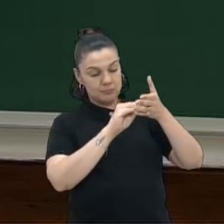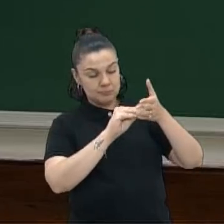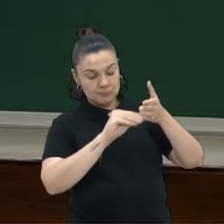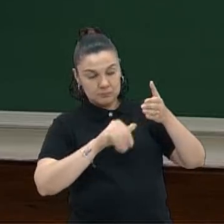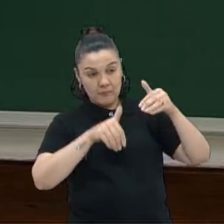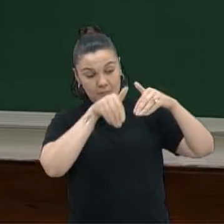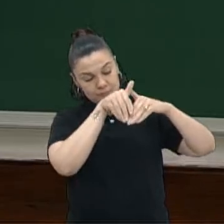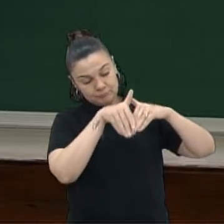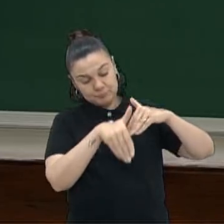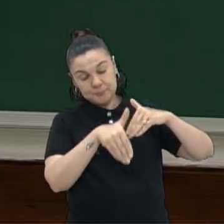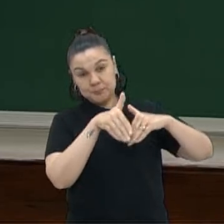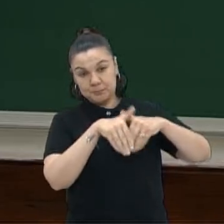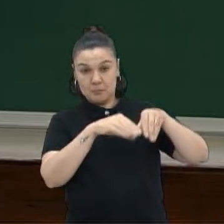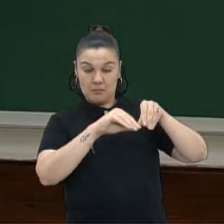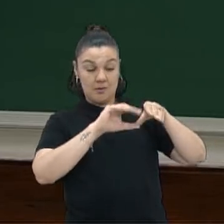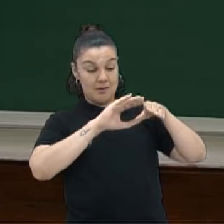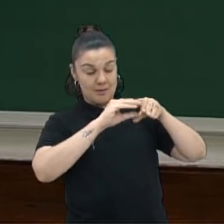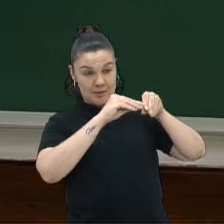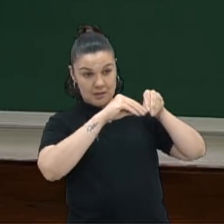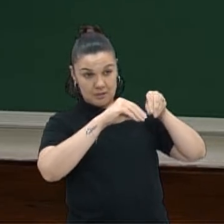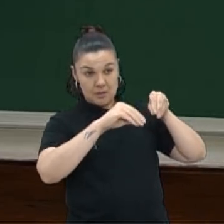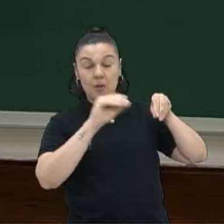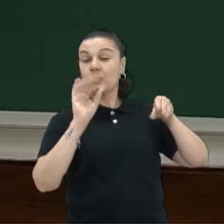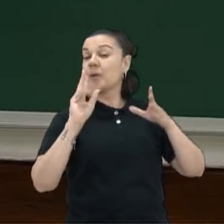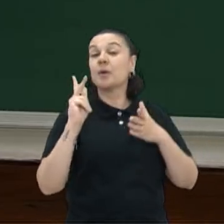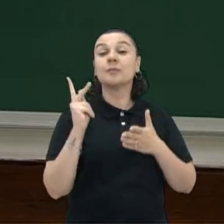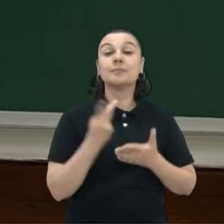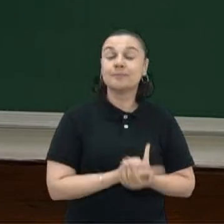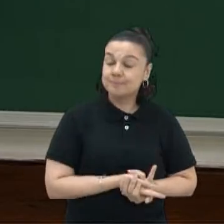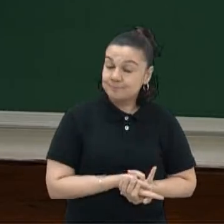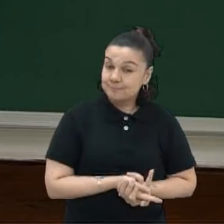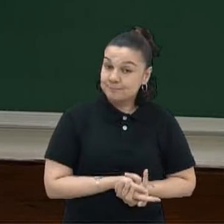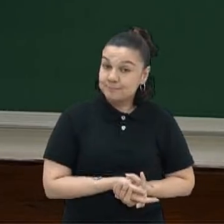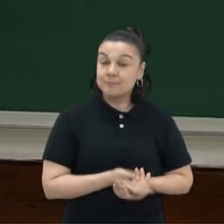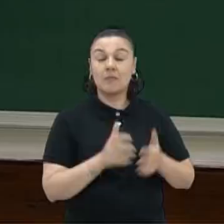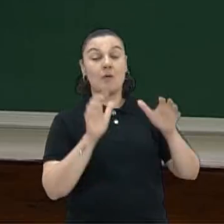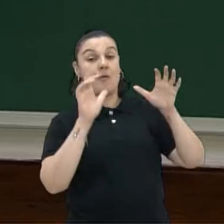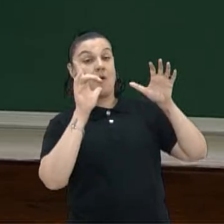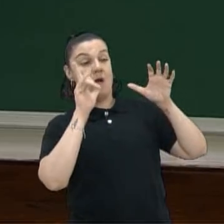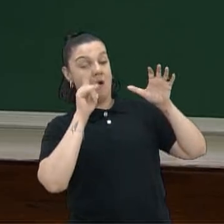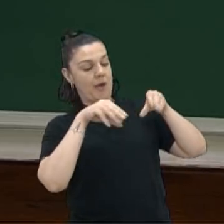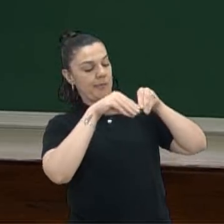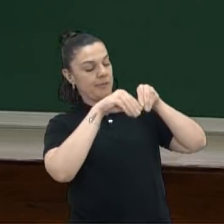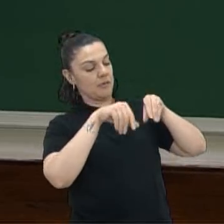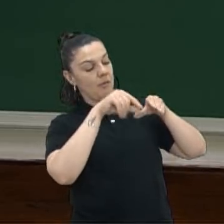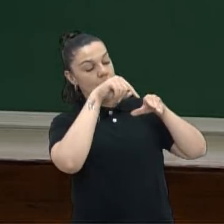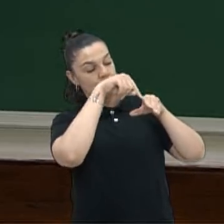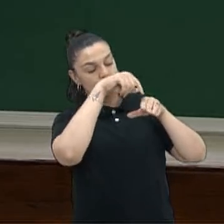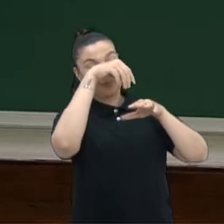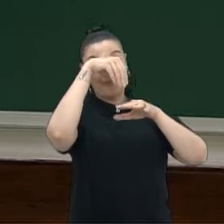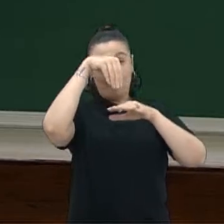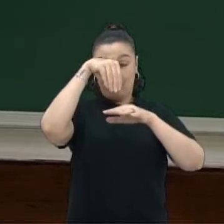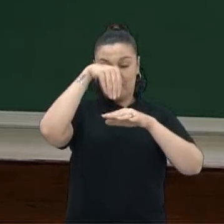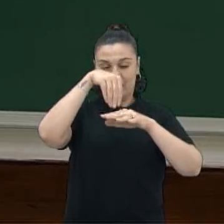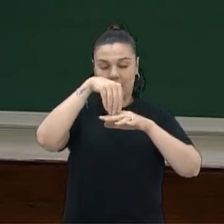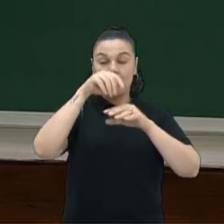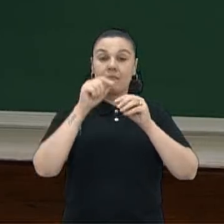a se infiltrar no solo. O que acontece? Quando a água infiltra no solo, ela